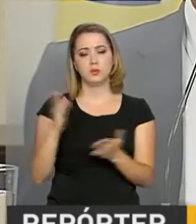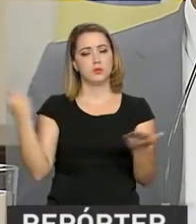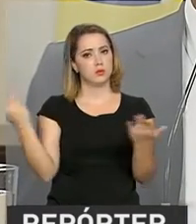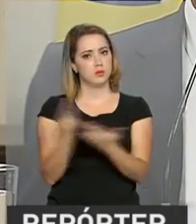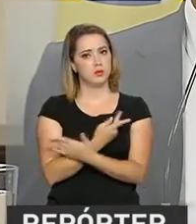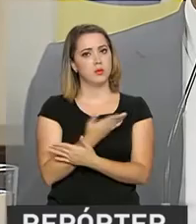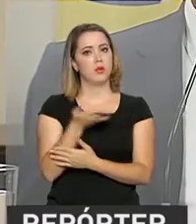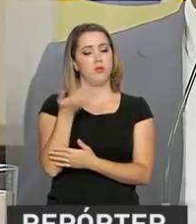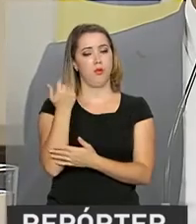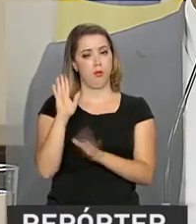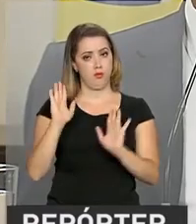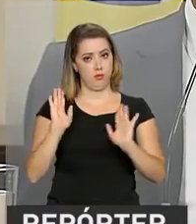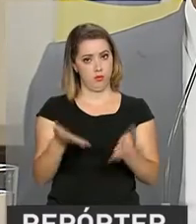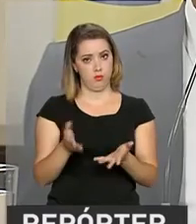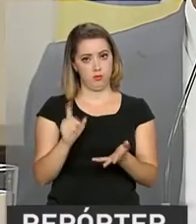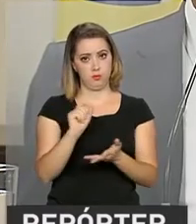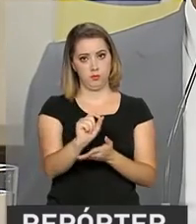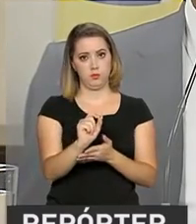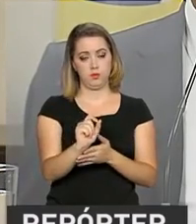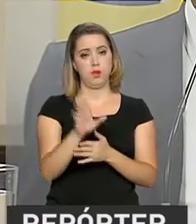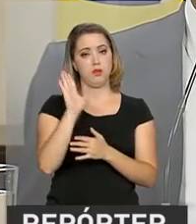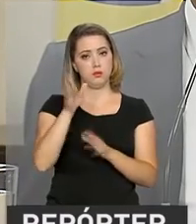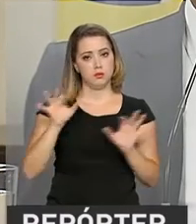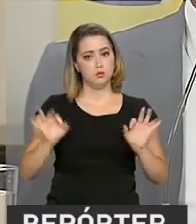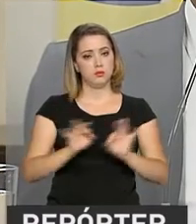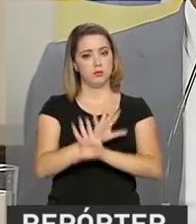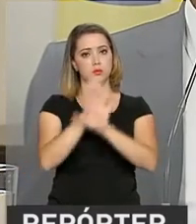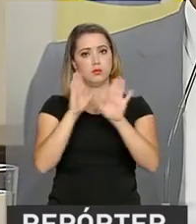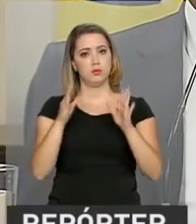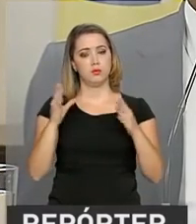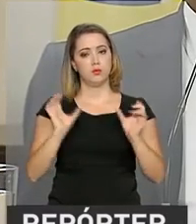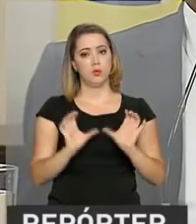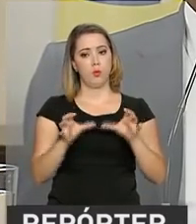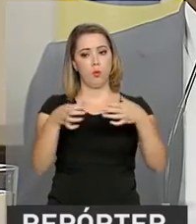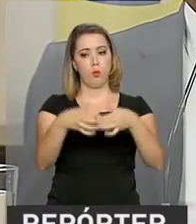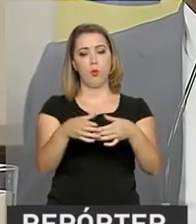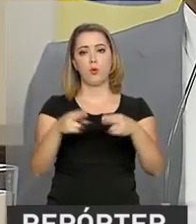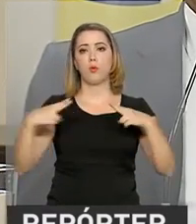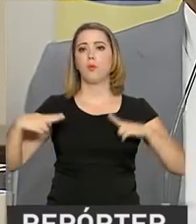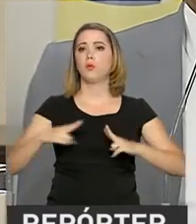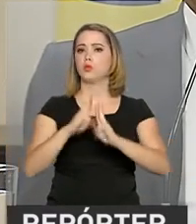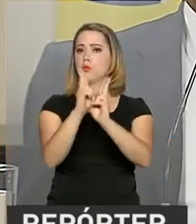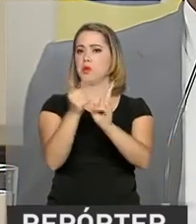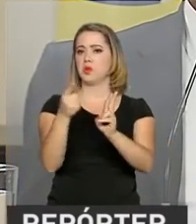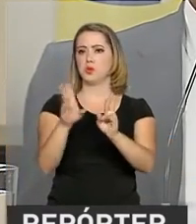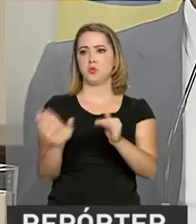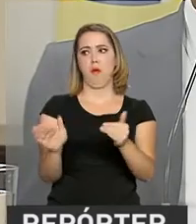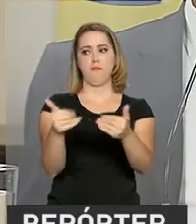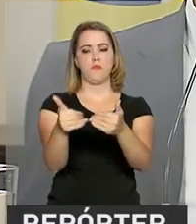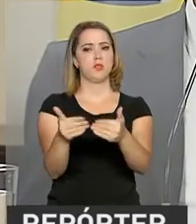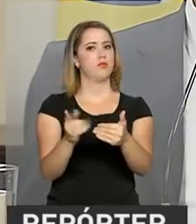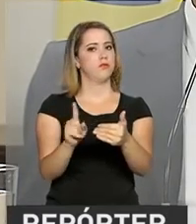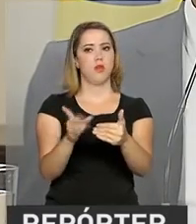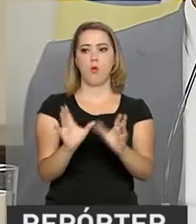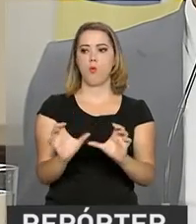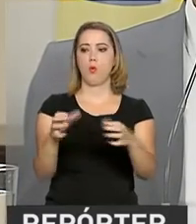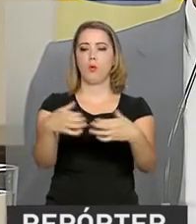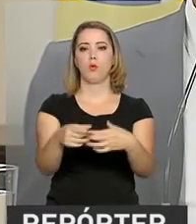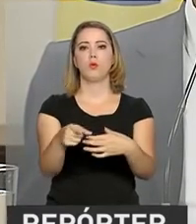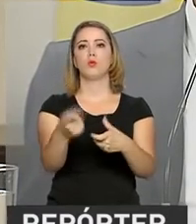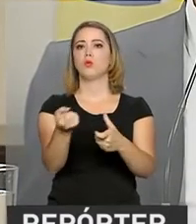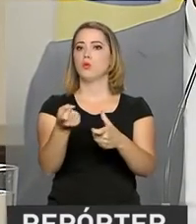último mês de julho e sempre esteve claro que o clube de paris não é um clube fechado tratar se de um grupo que reúne credores